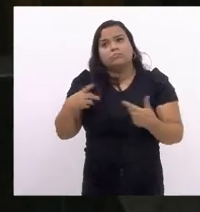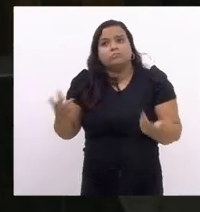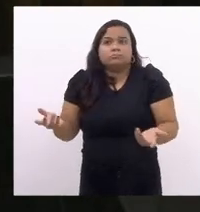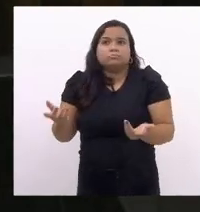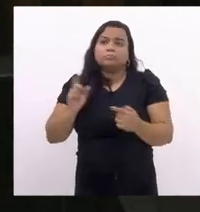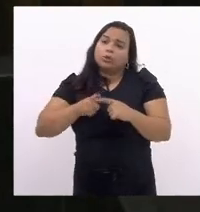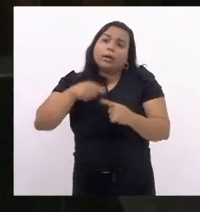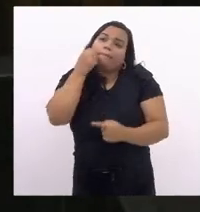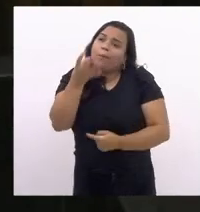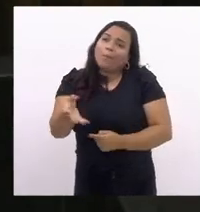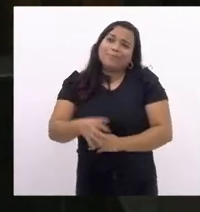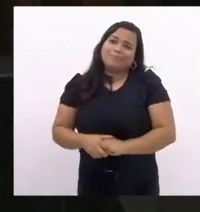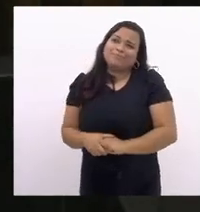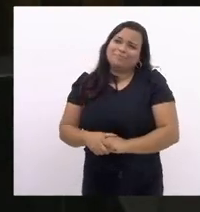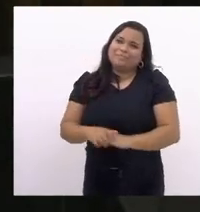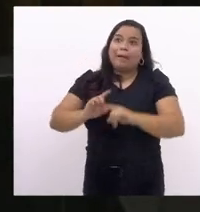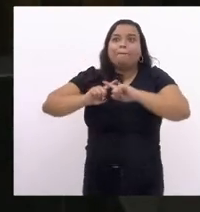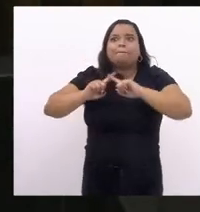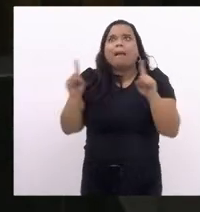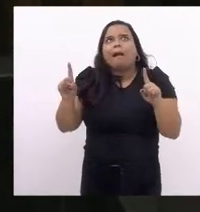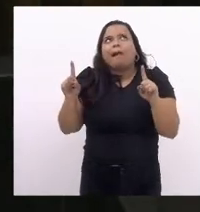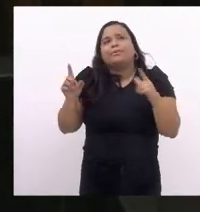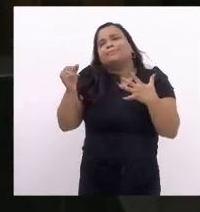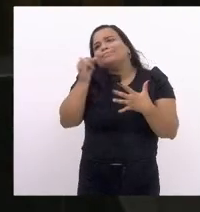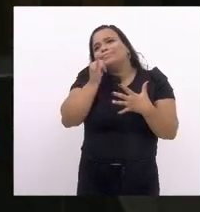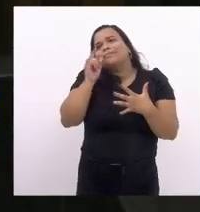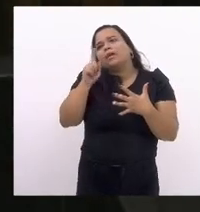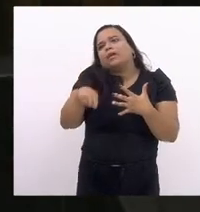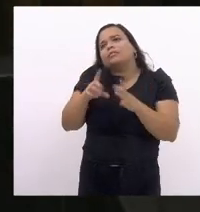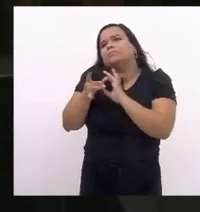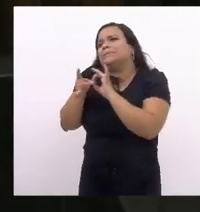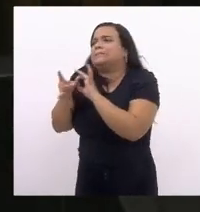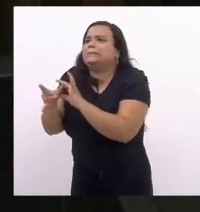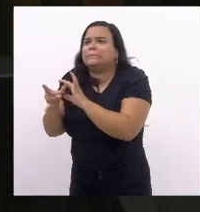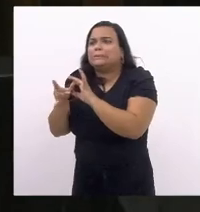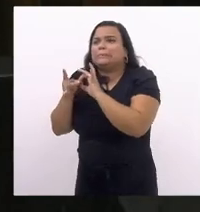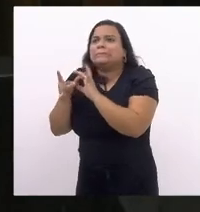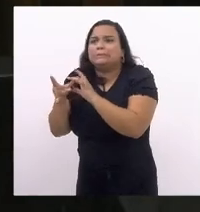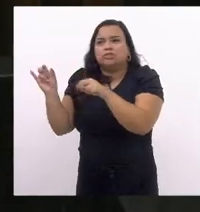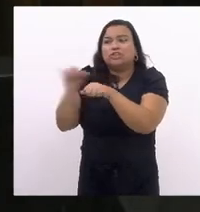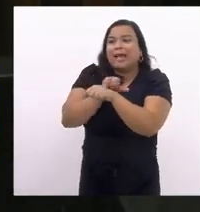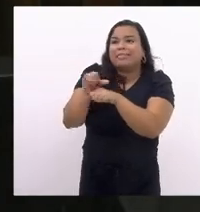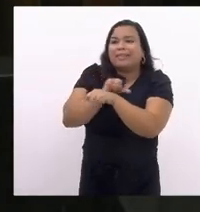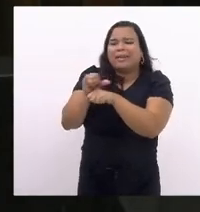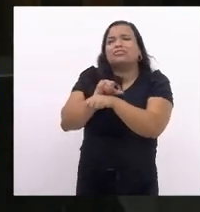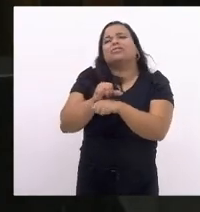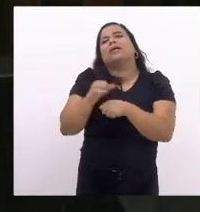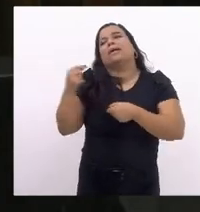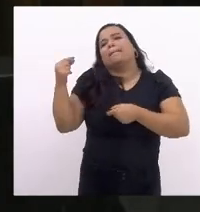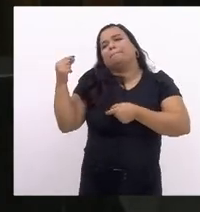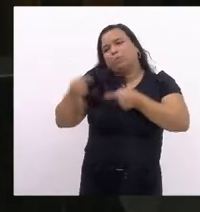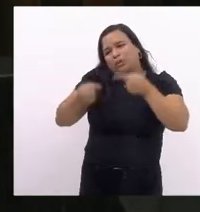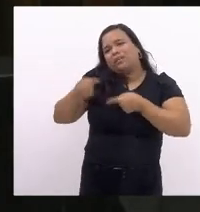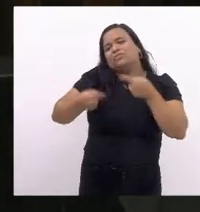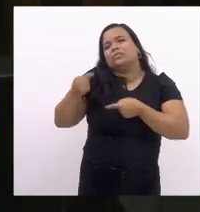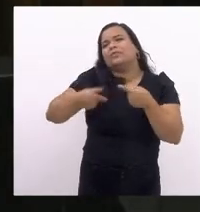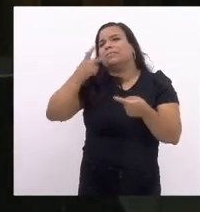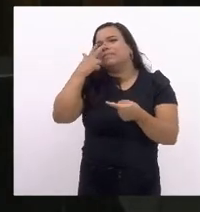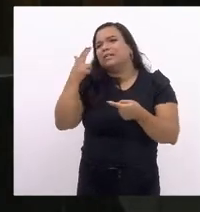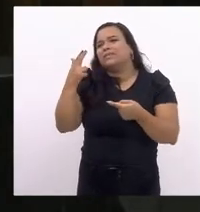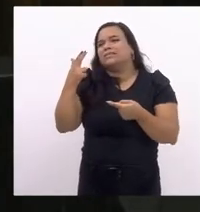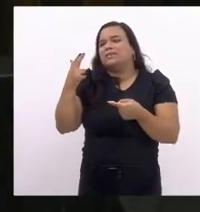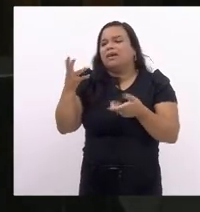que é bom, mas eles se prenderam numa arapuca política de querer descredenciar a vacina, de